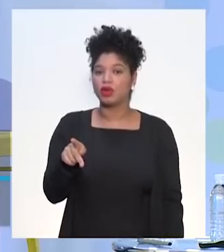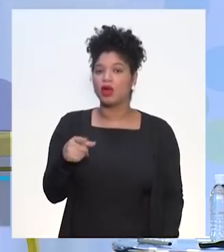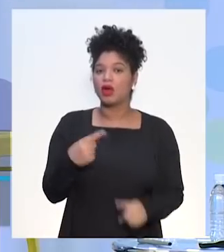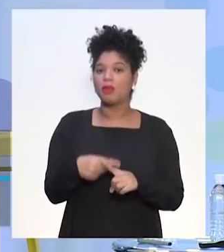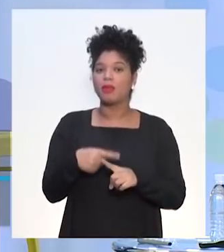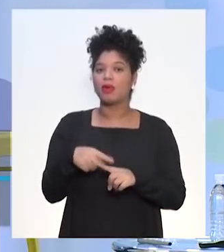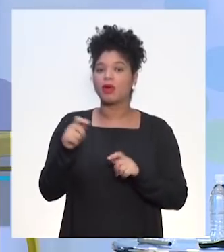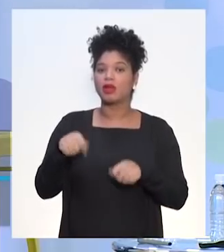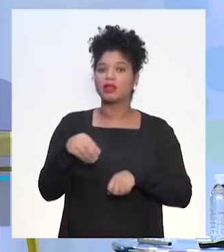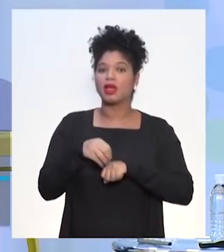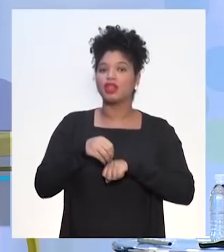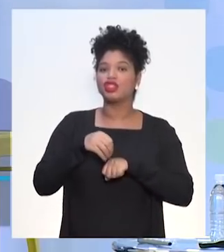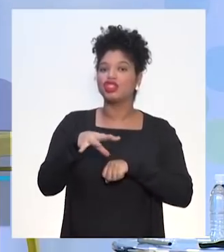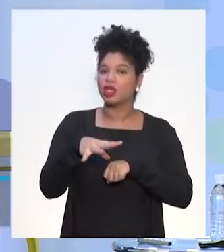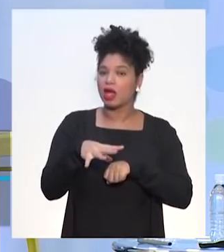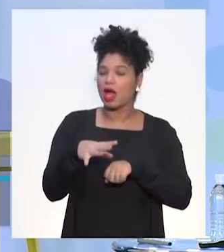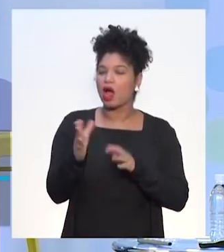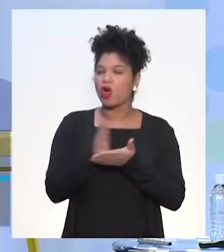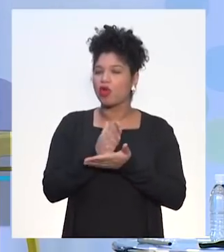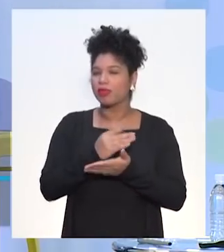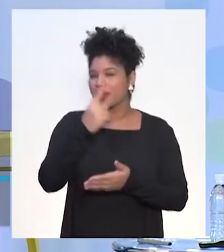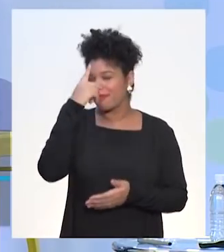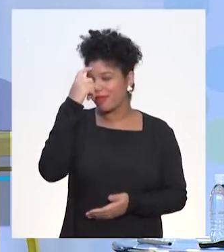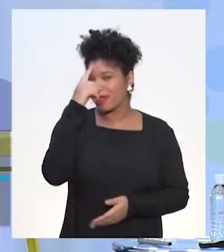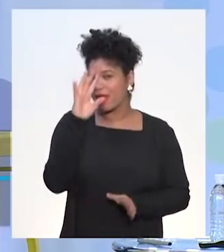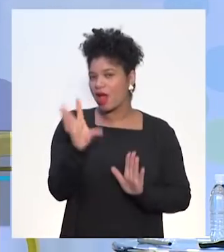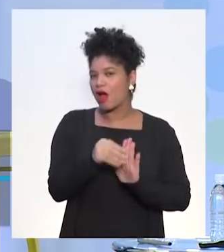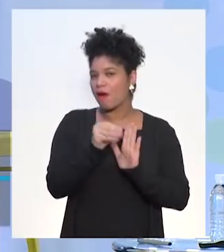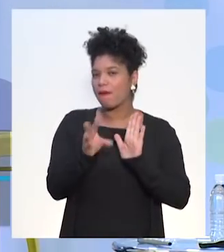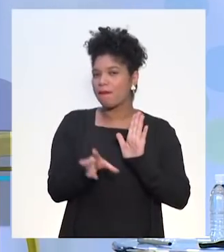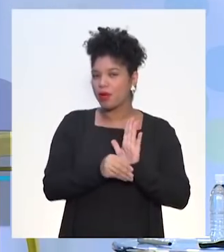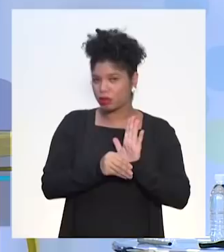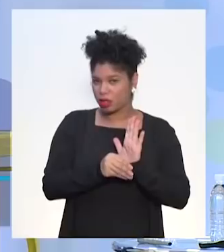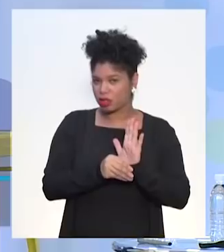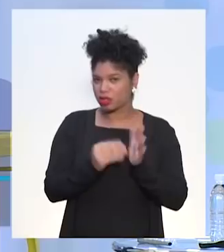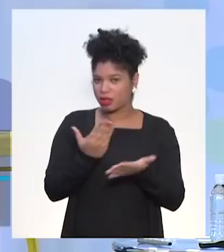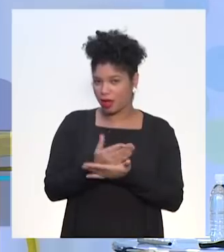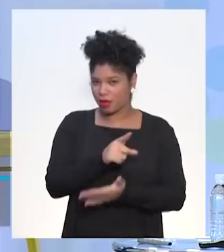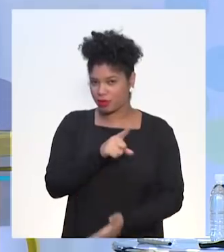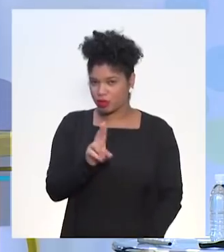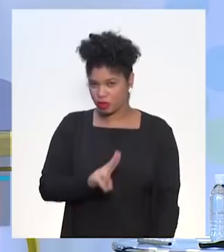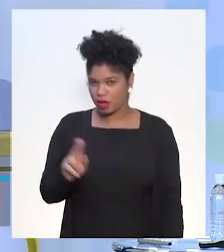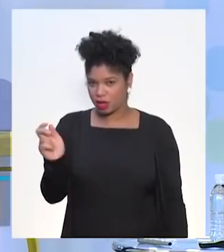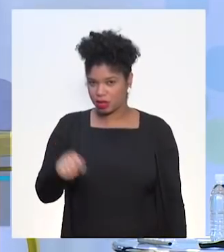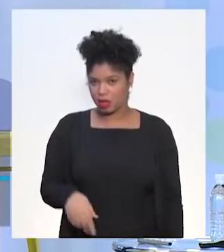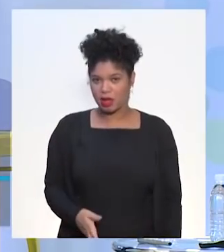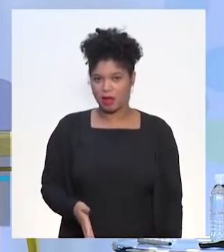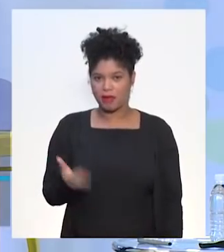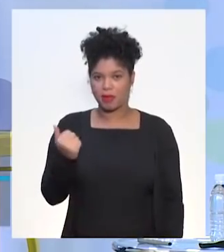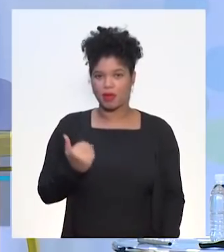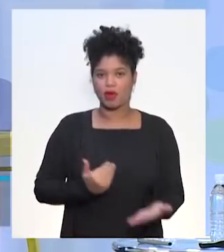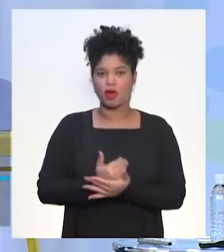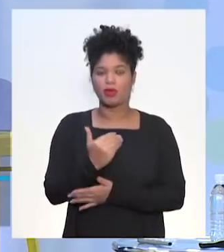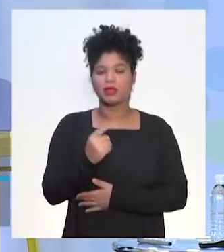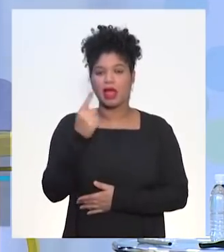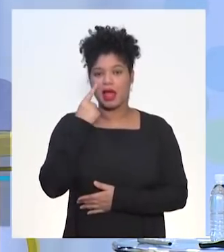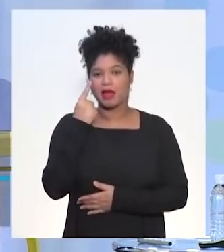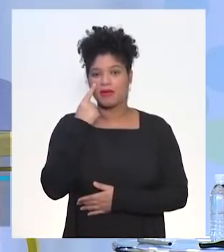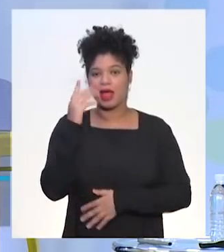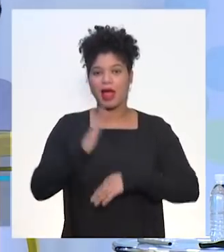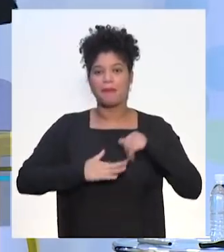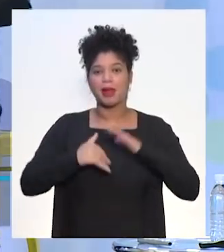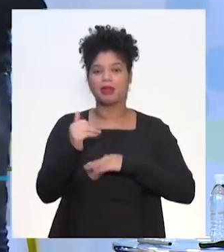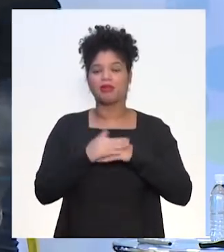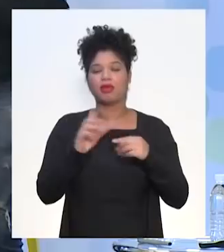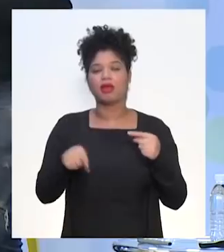sugere algumas abordagens que ele pode aproveitar na aula dele. Vamos lá, então? Primeiro, habilidades e objetivos que a gente